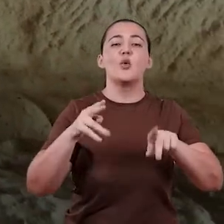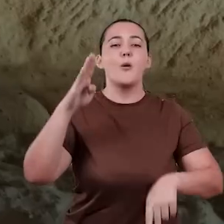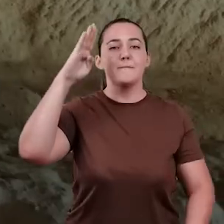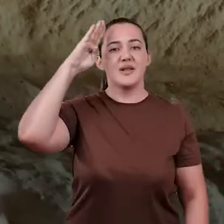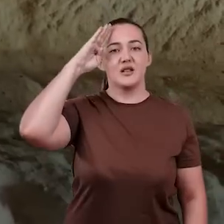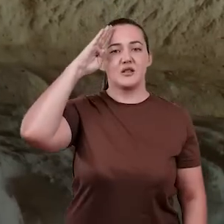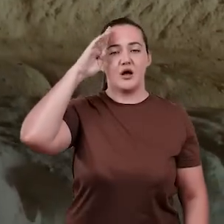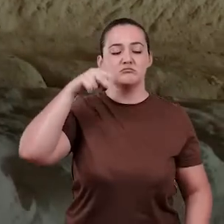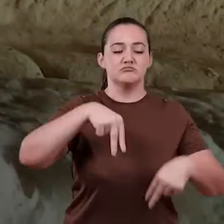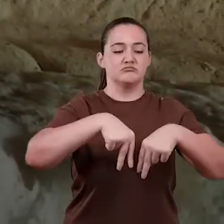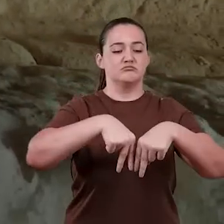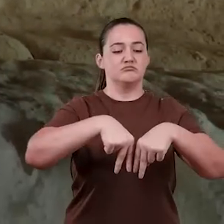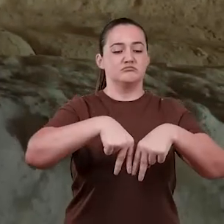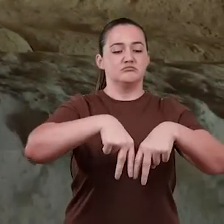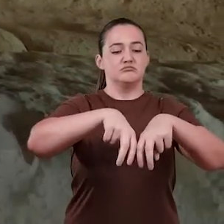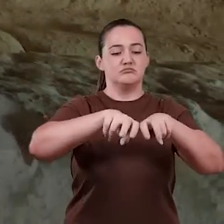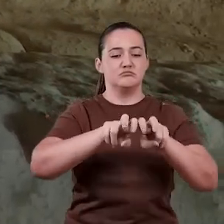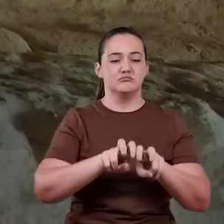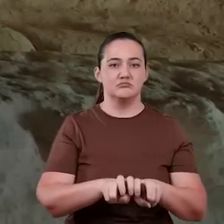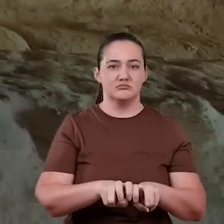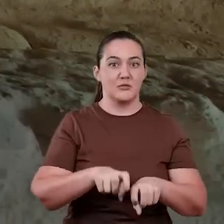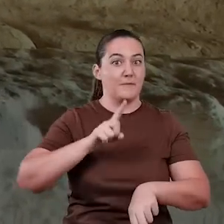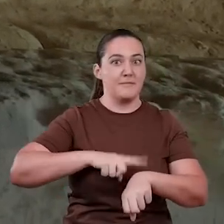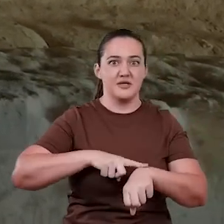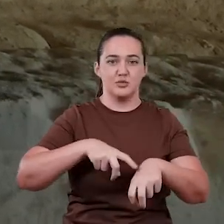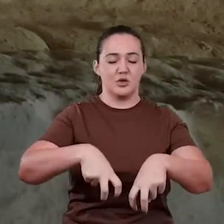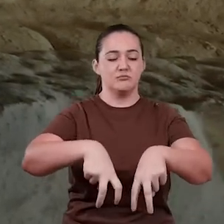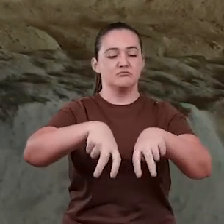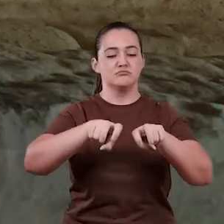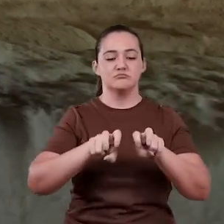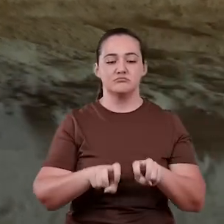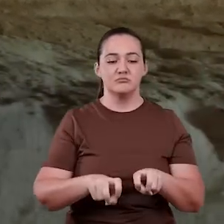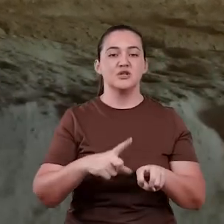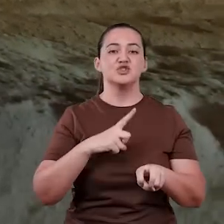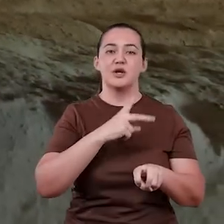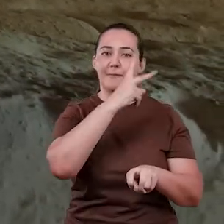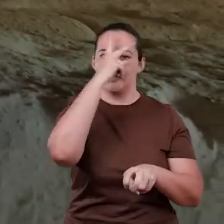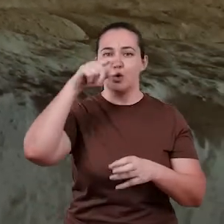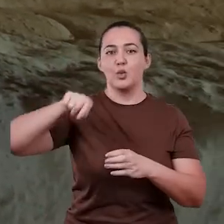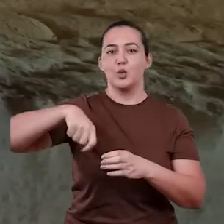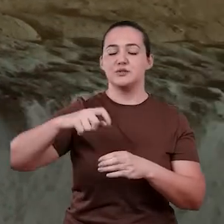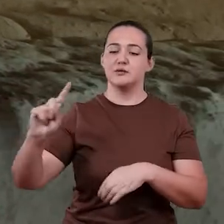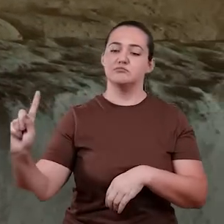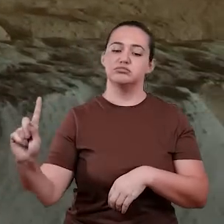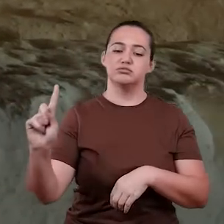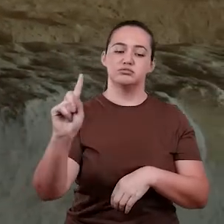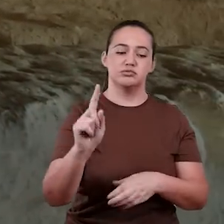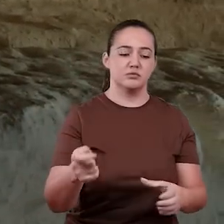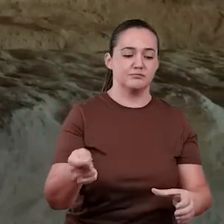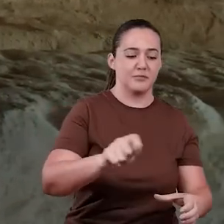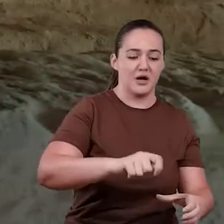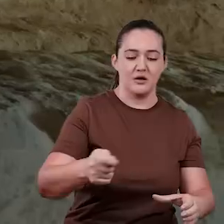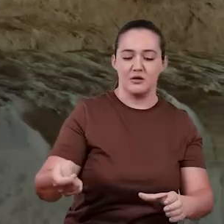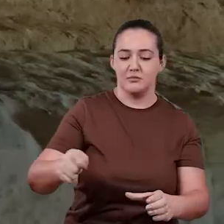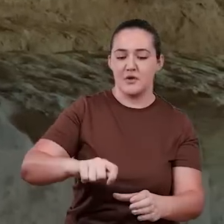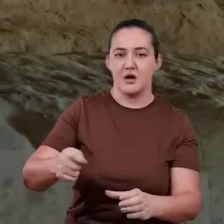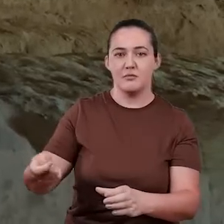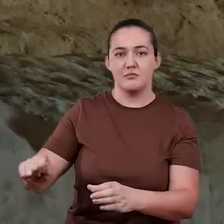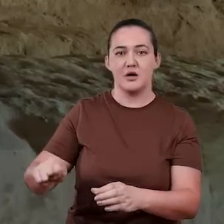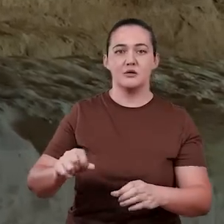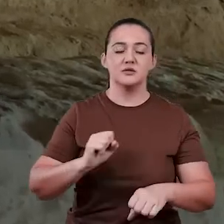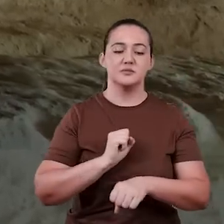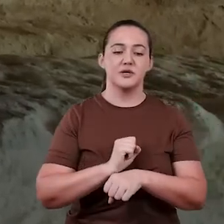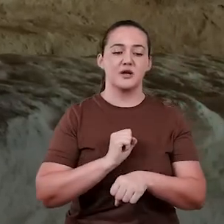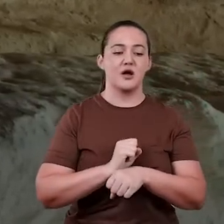militar. Todos sentavam ao mesmo tempo, e aí vinha alguém da cozinha, servia os pratos e só